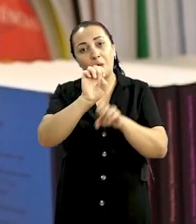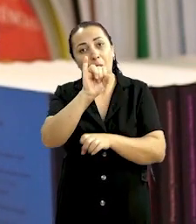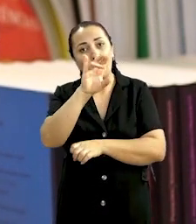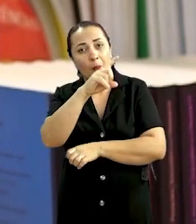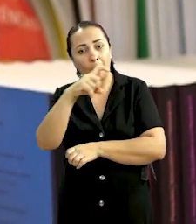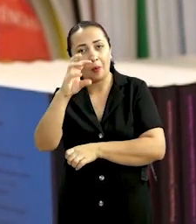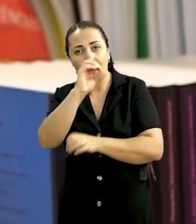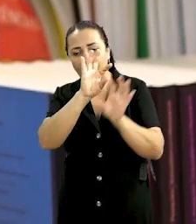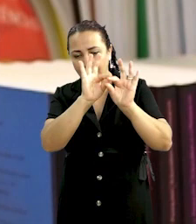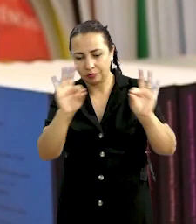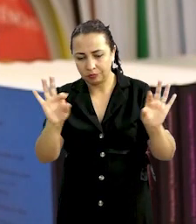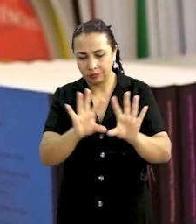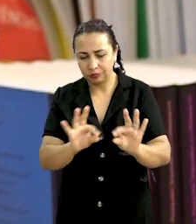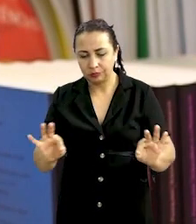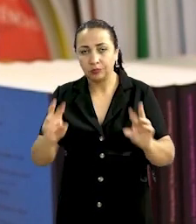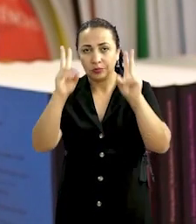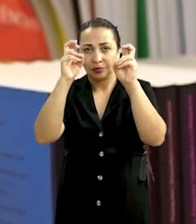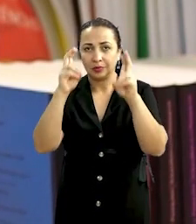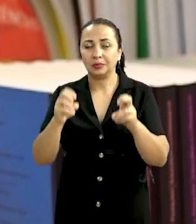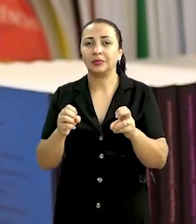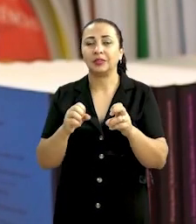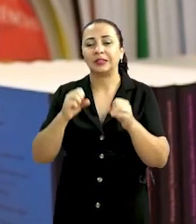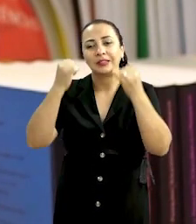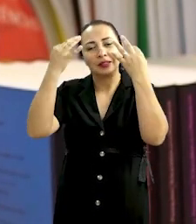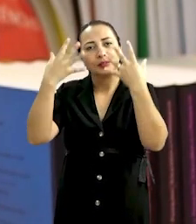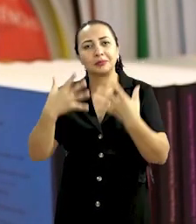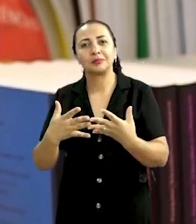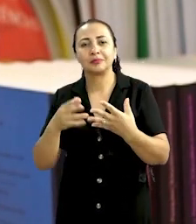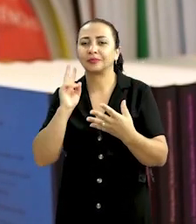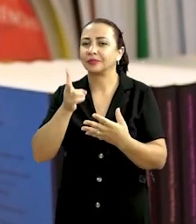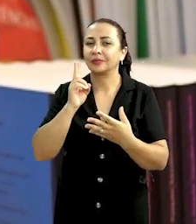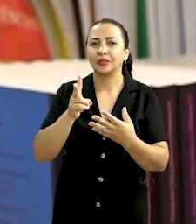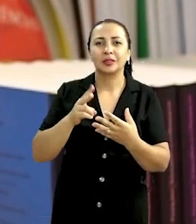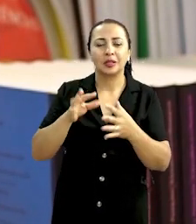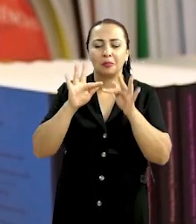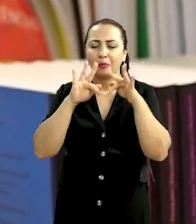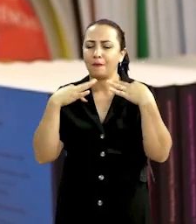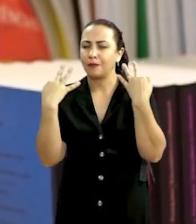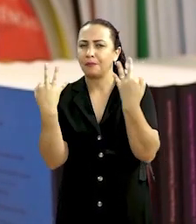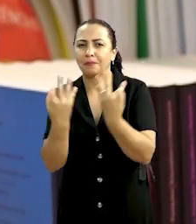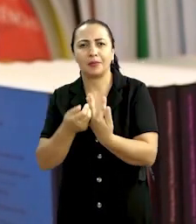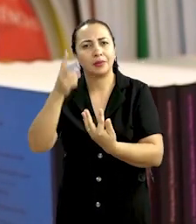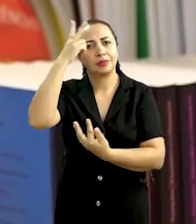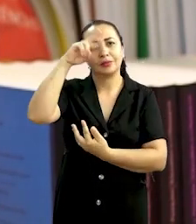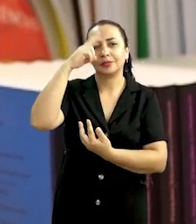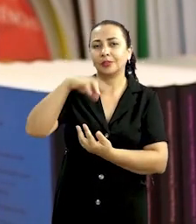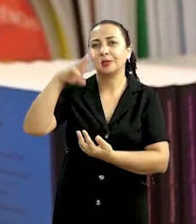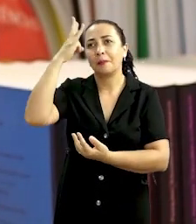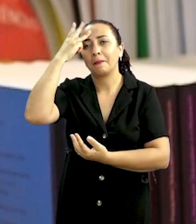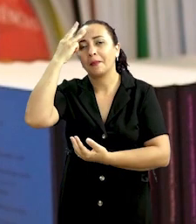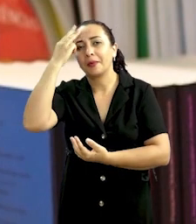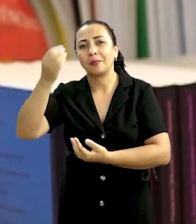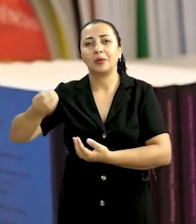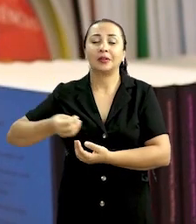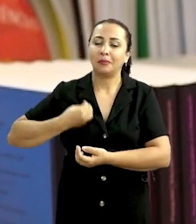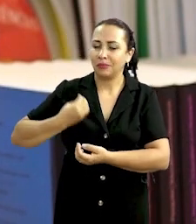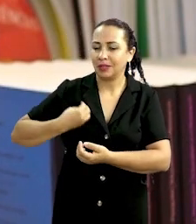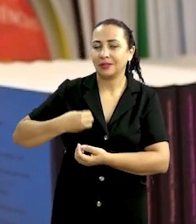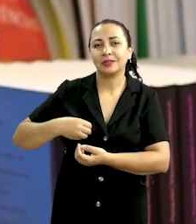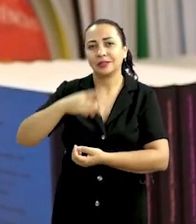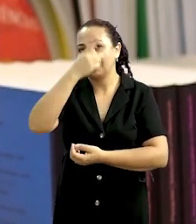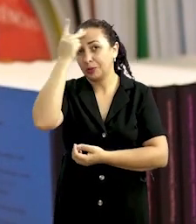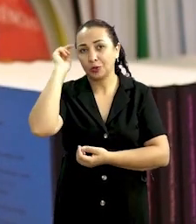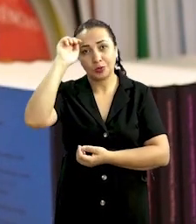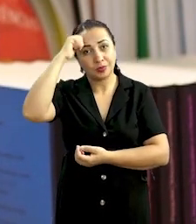um eixo temático que os define. Na minha concepção, é sempre a noção de ancestralidade, de memória, da